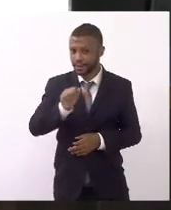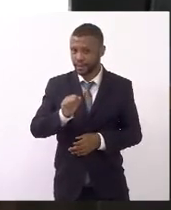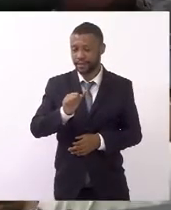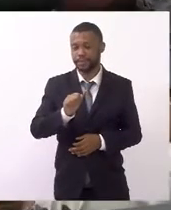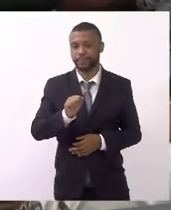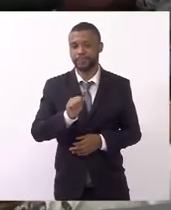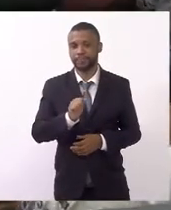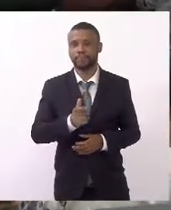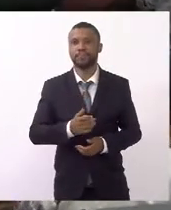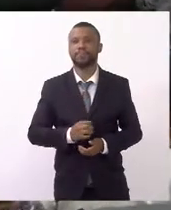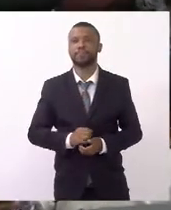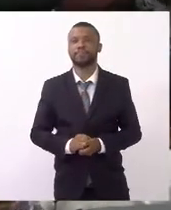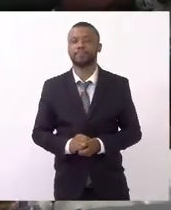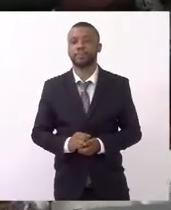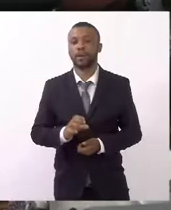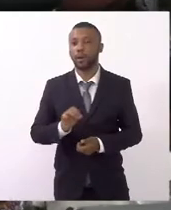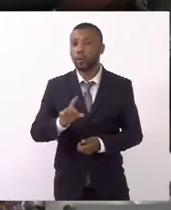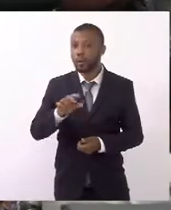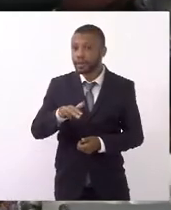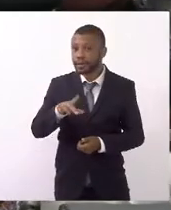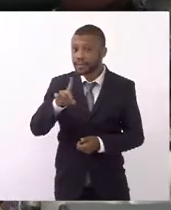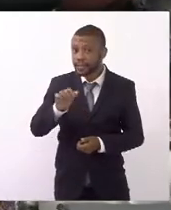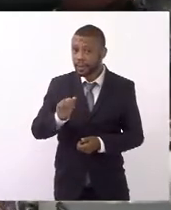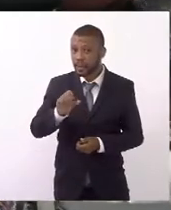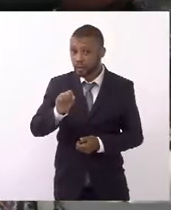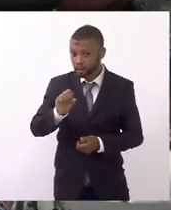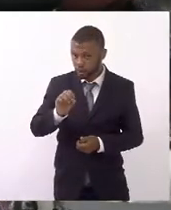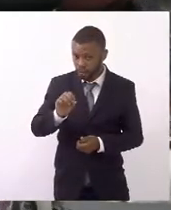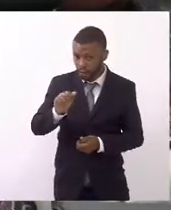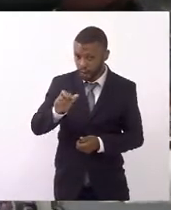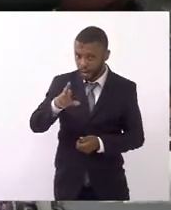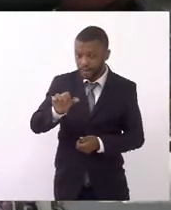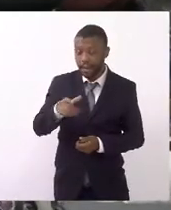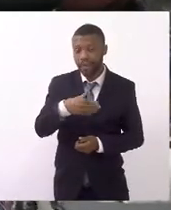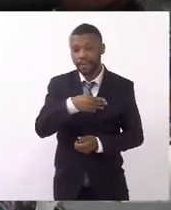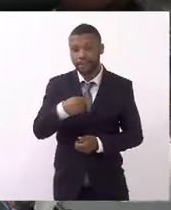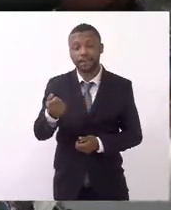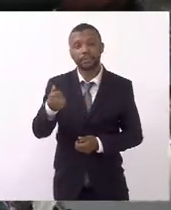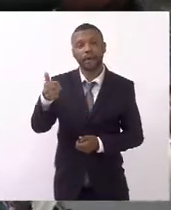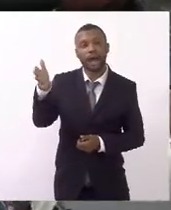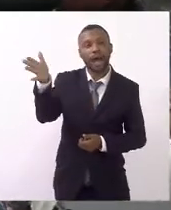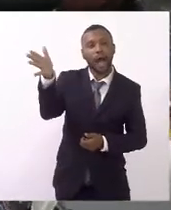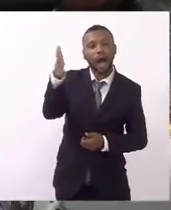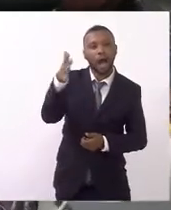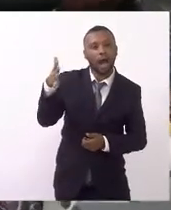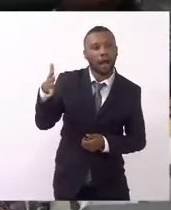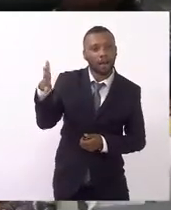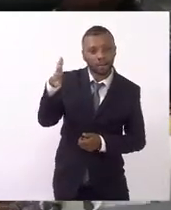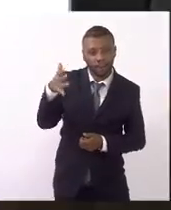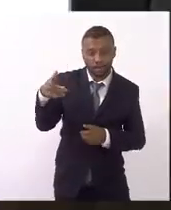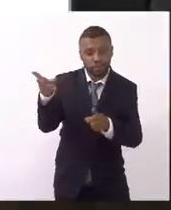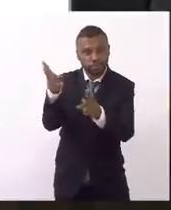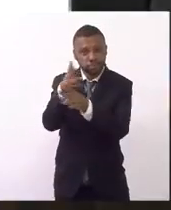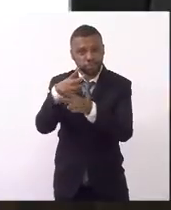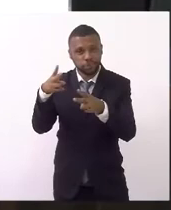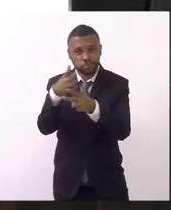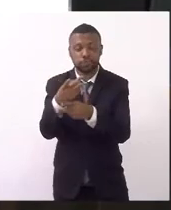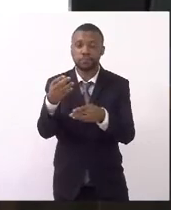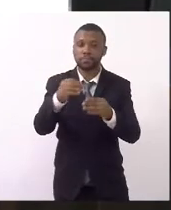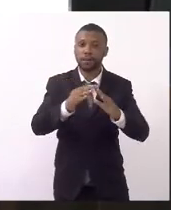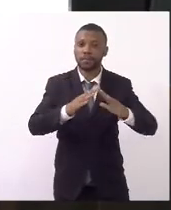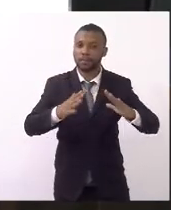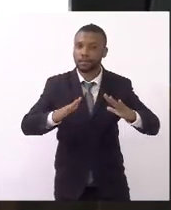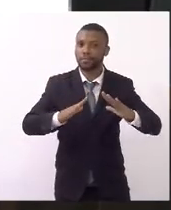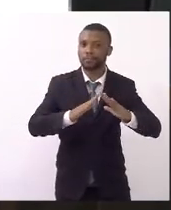em Olinda Soares é filha de Iansã e a Laura o chá da Tenda Espírita Santa